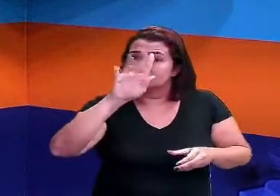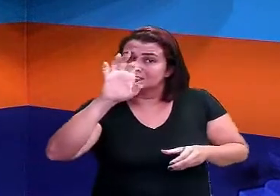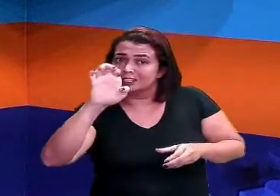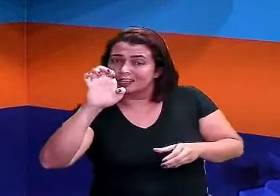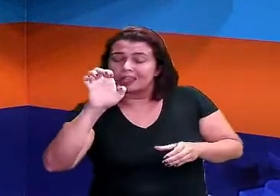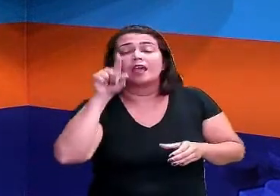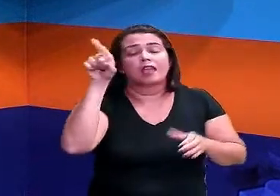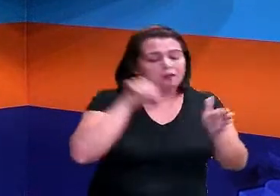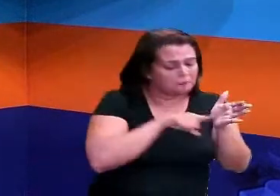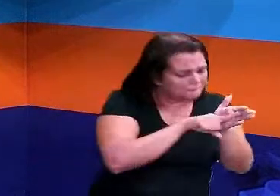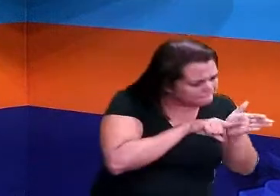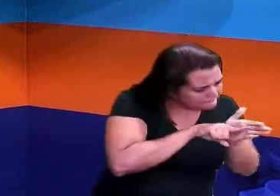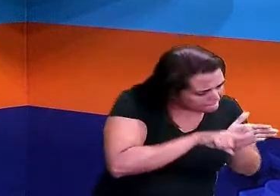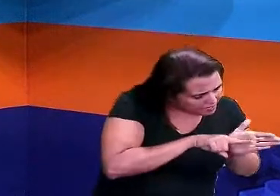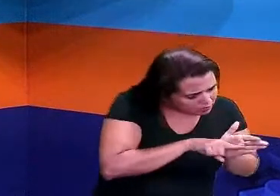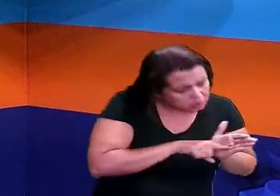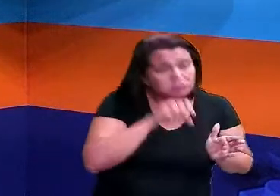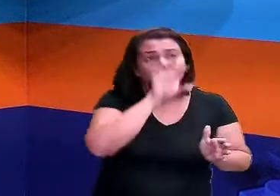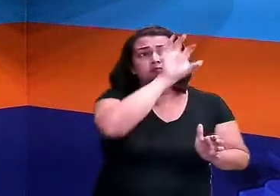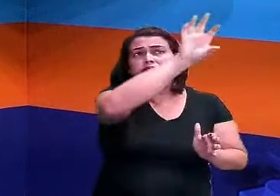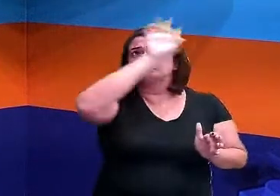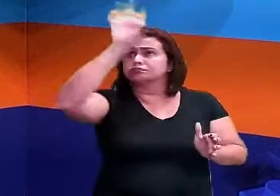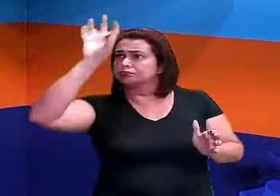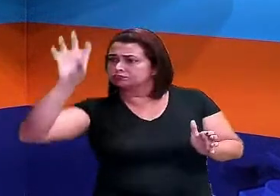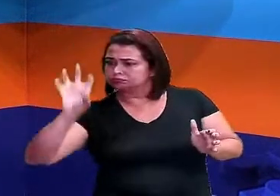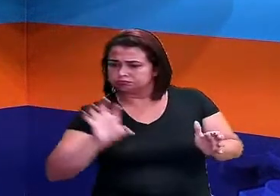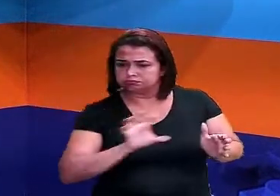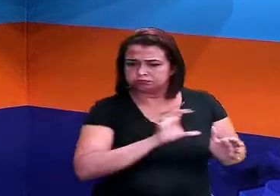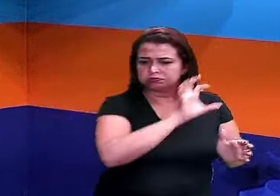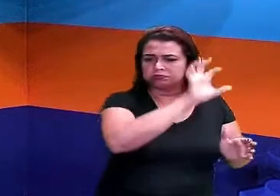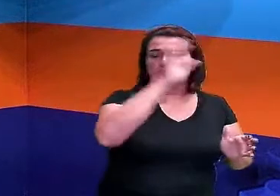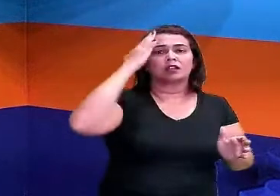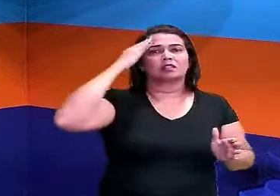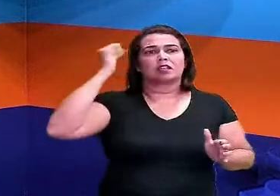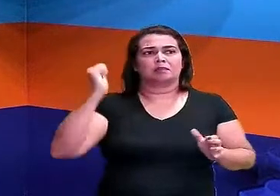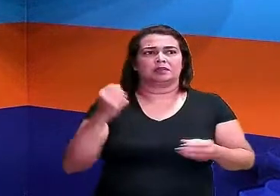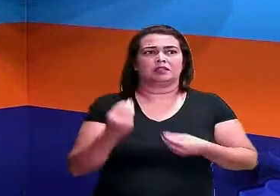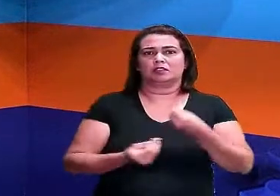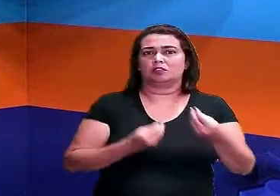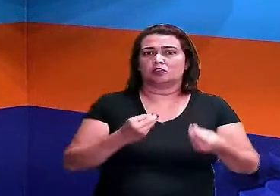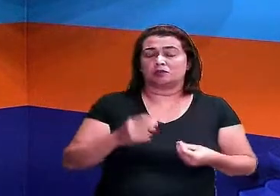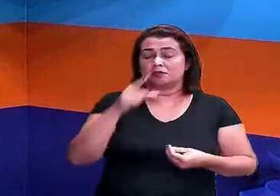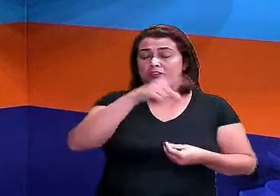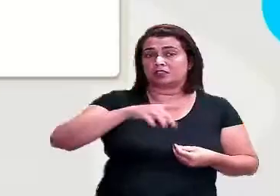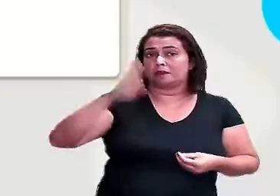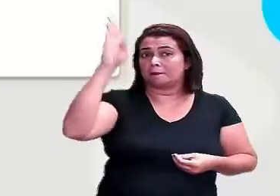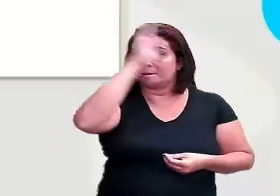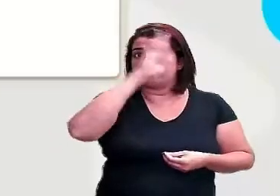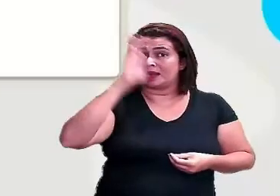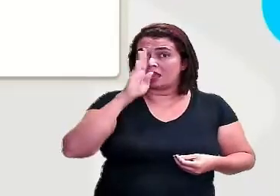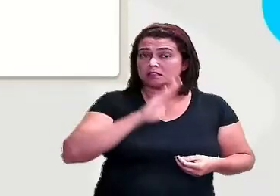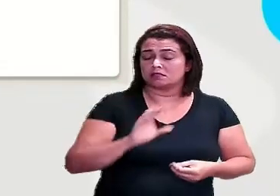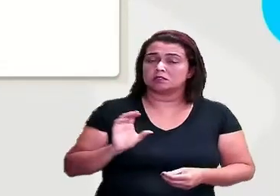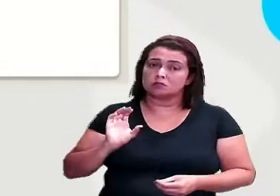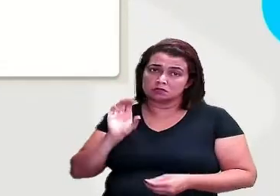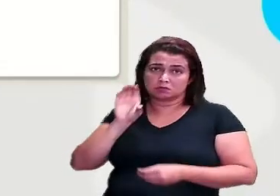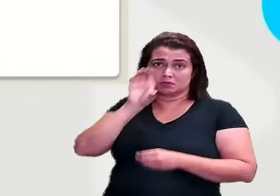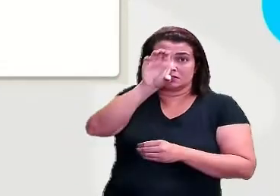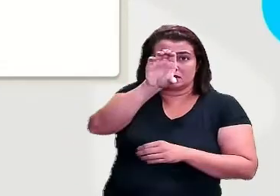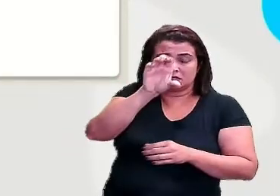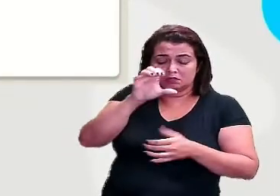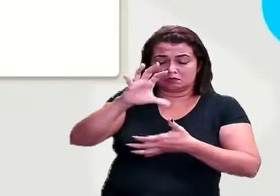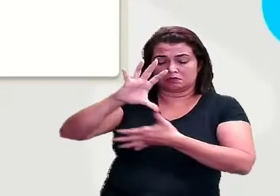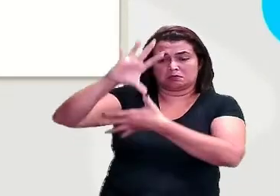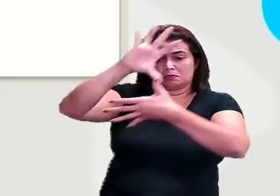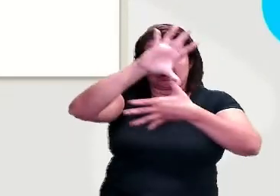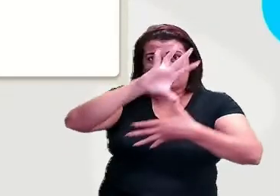você puser essa imagem no centro do mapa do Brasil, você vai ver que as regiões coincidem